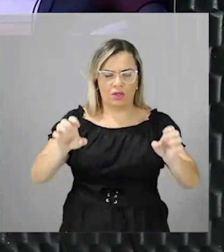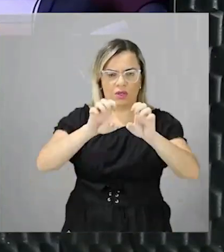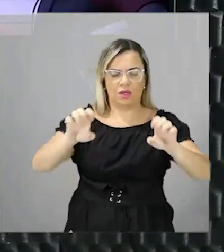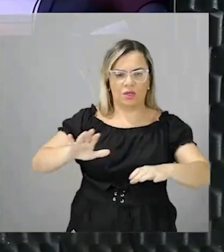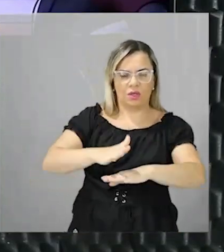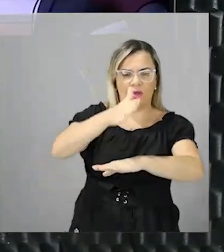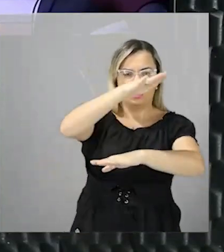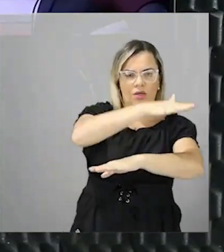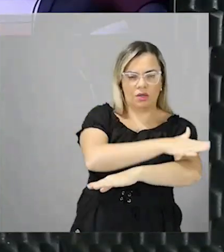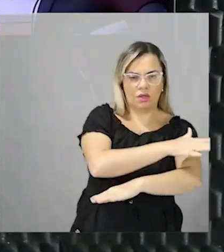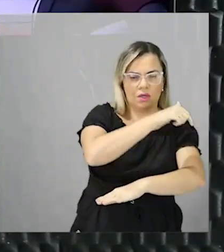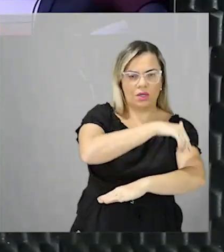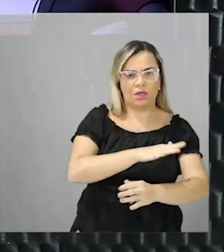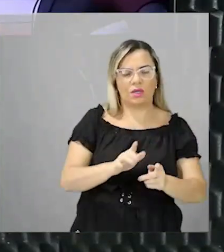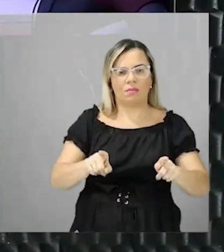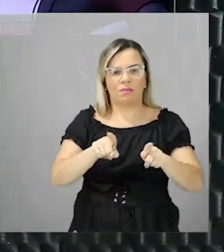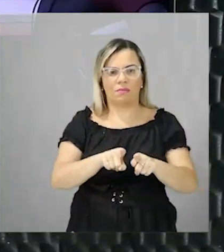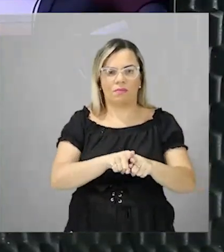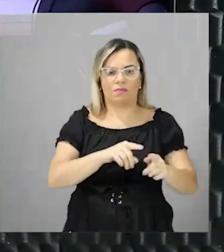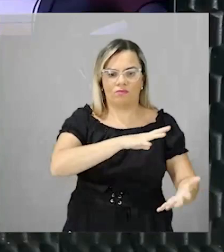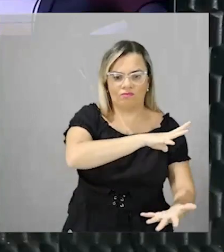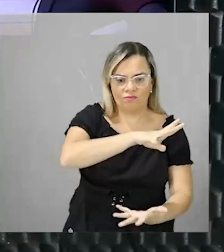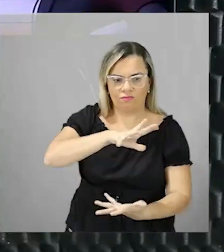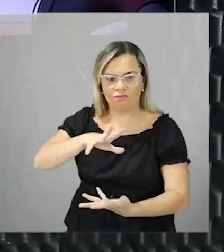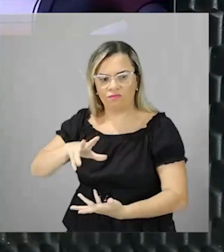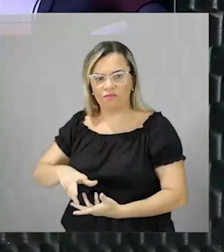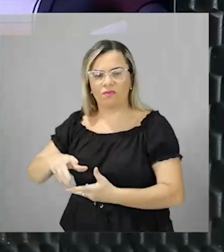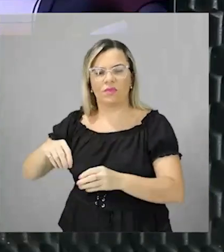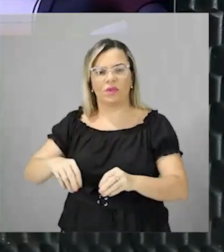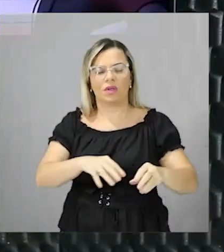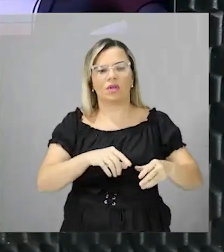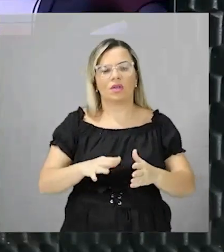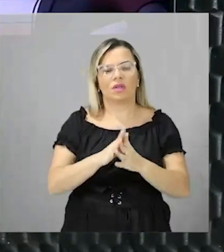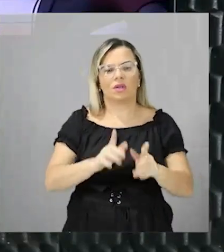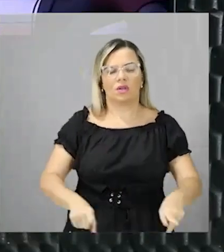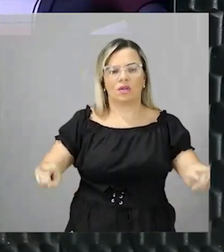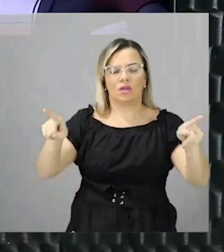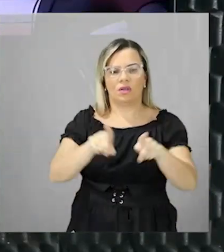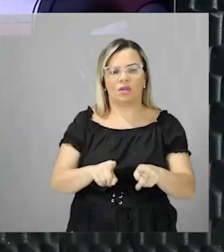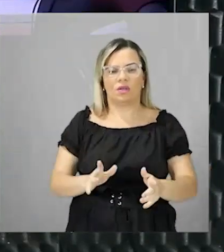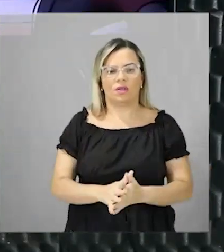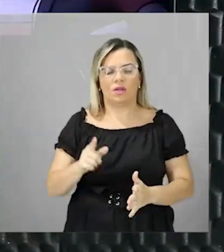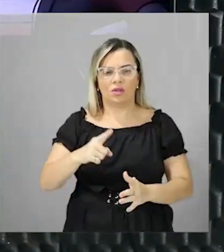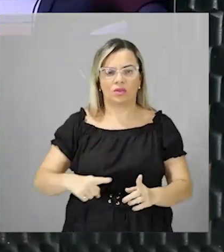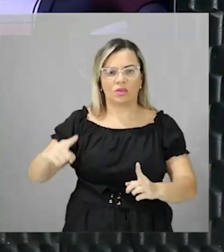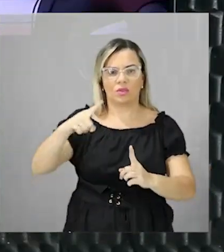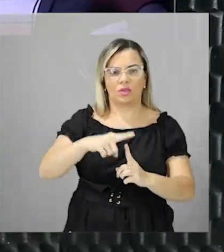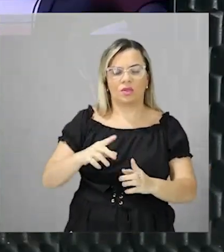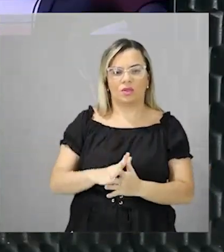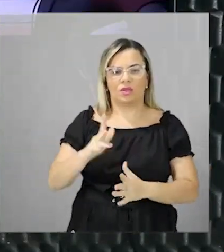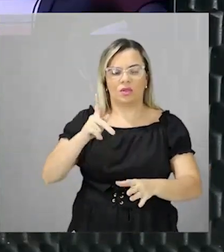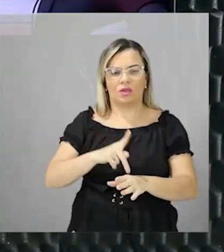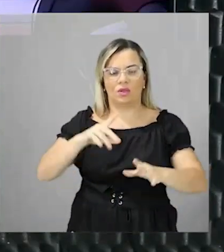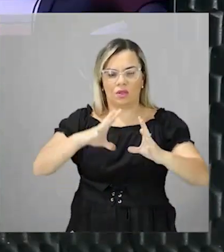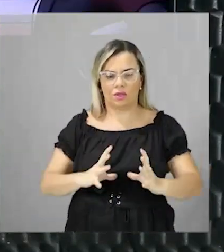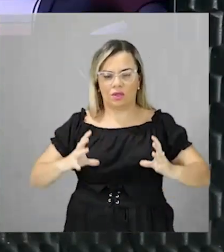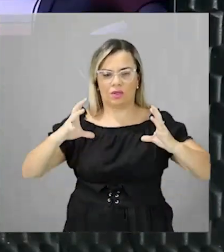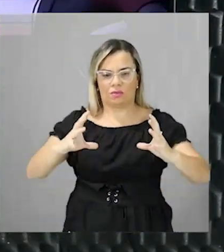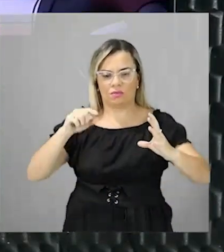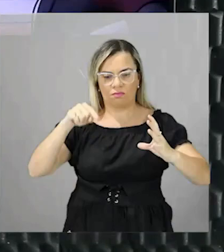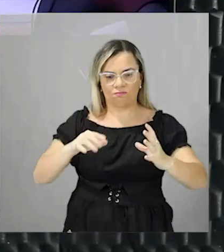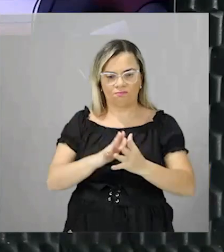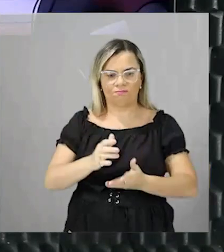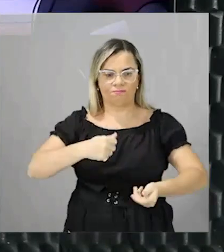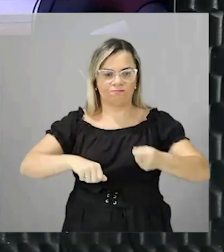relevo e as estruturas da Terra, a gente veio falando também diretamente sobre as rochas, principalmente sobre o potencial